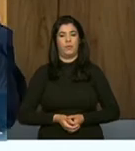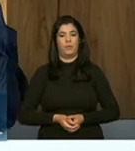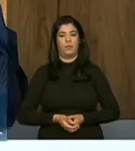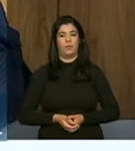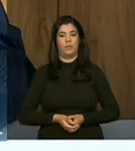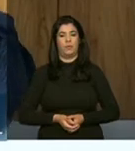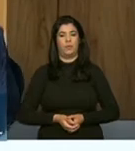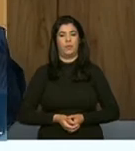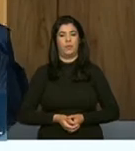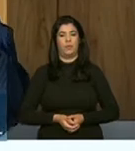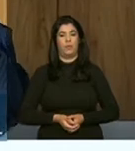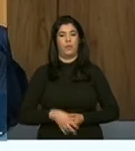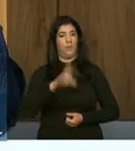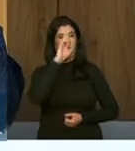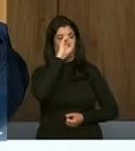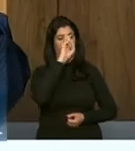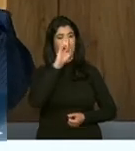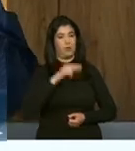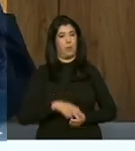Senhor presidente